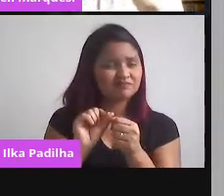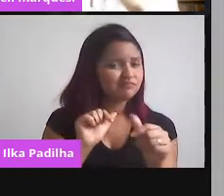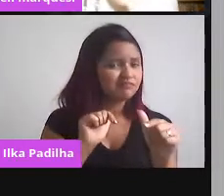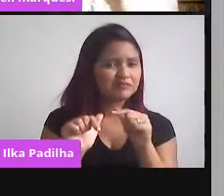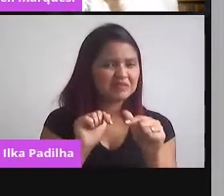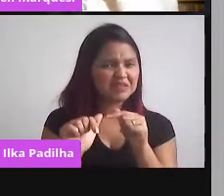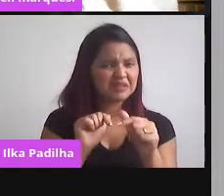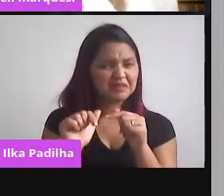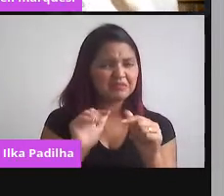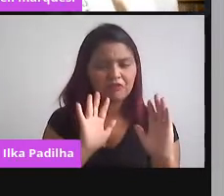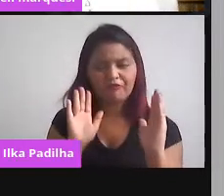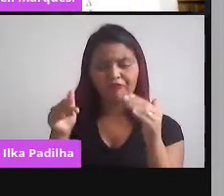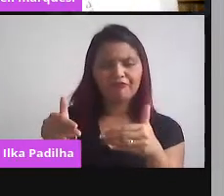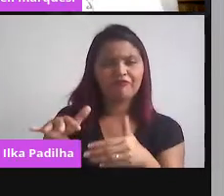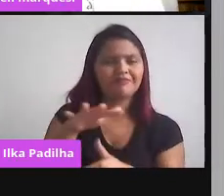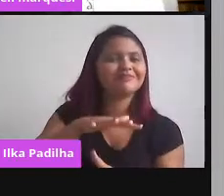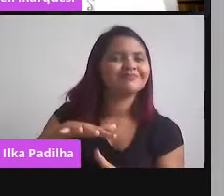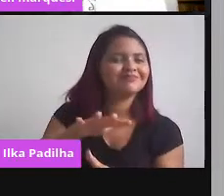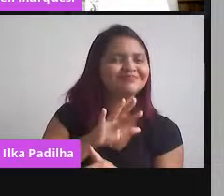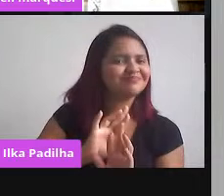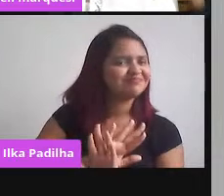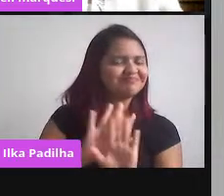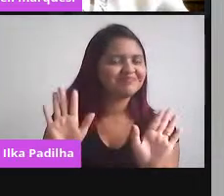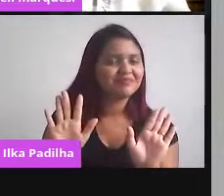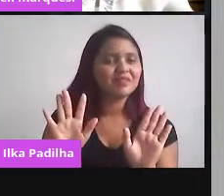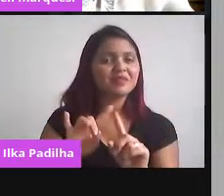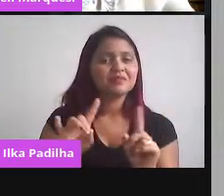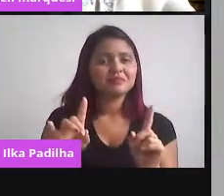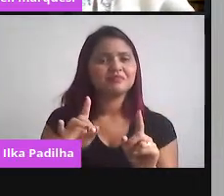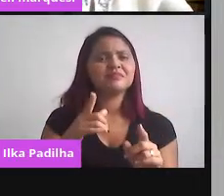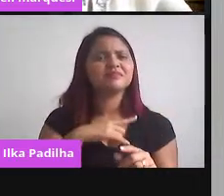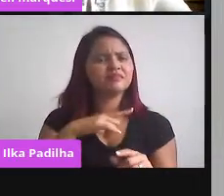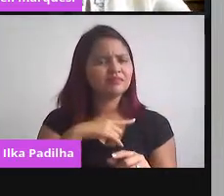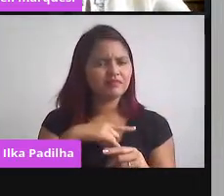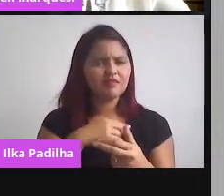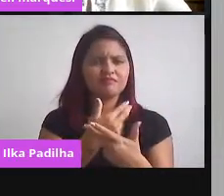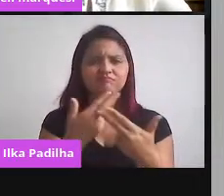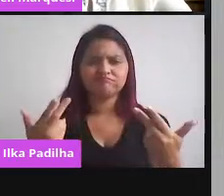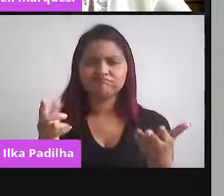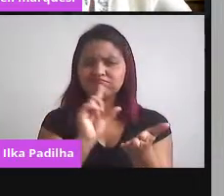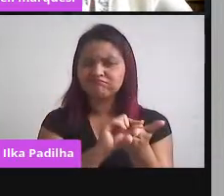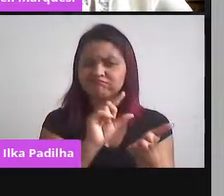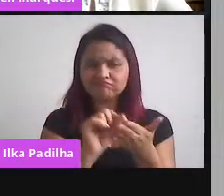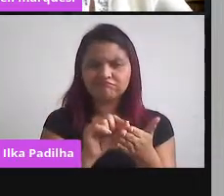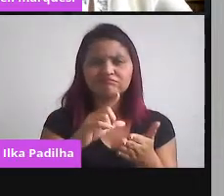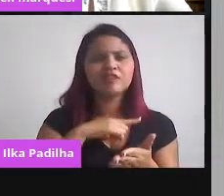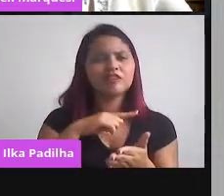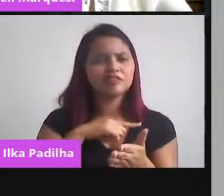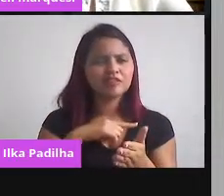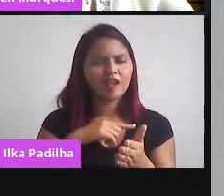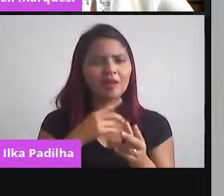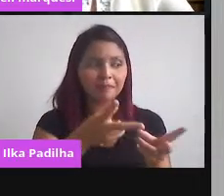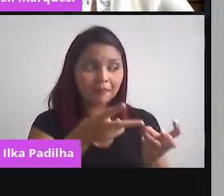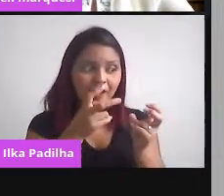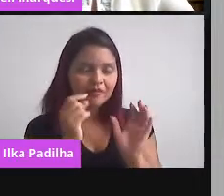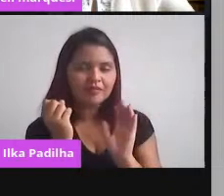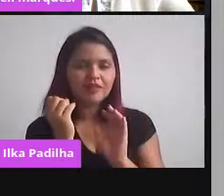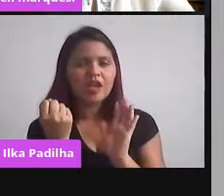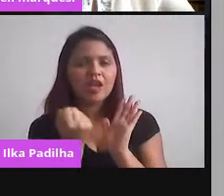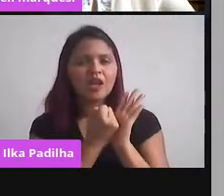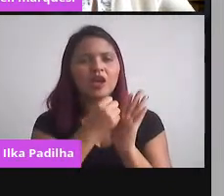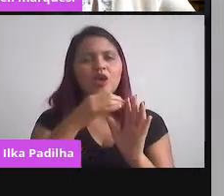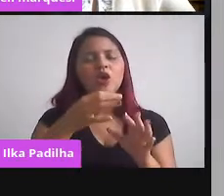desse ponto de vista apenas, mas há muitos trabalhos hoje em que nós focalizamos marcadores coesivos,